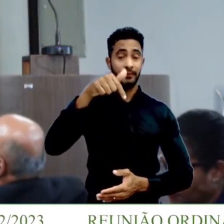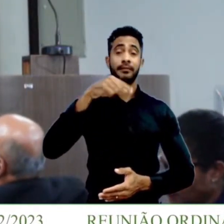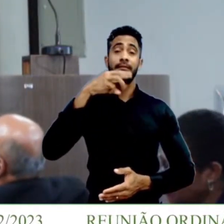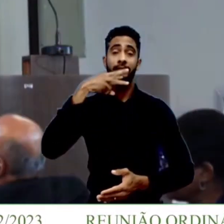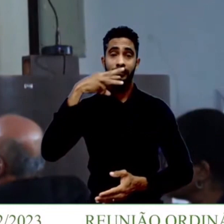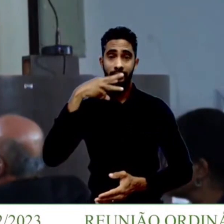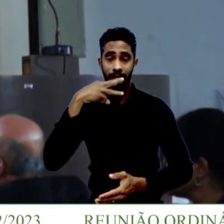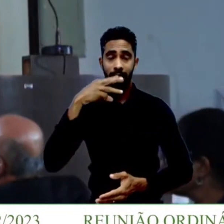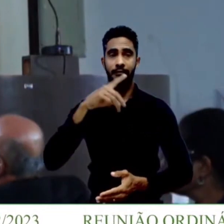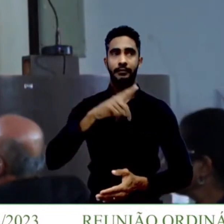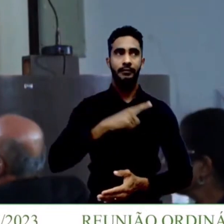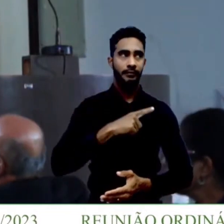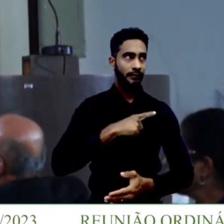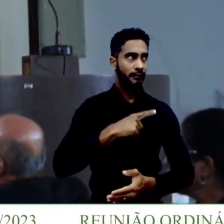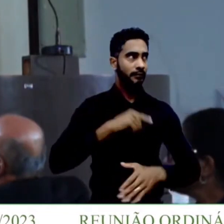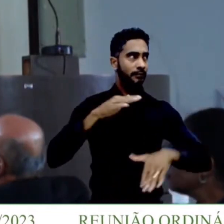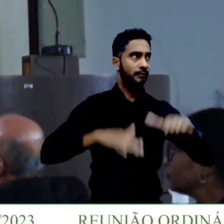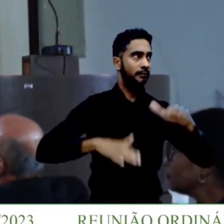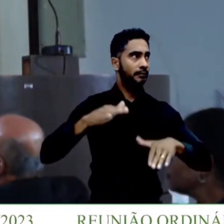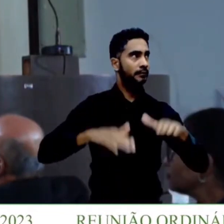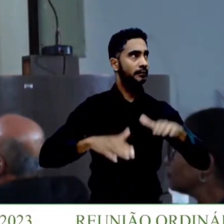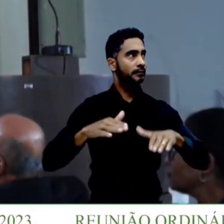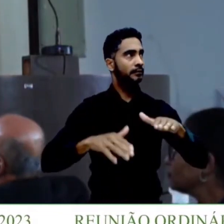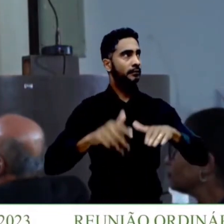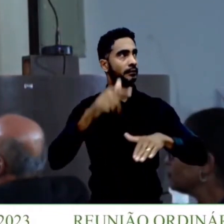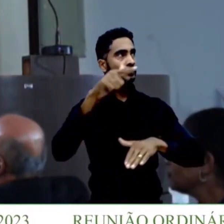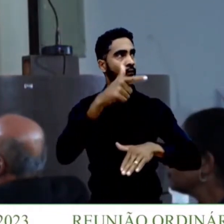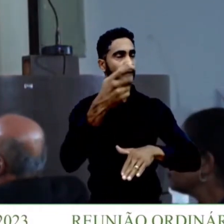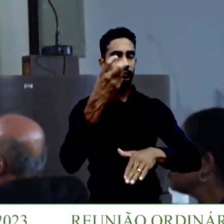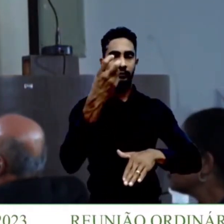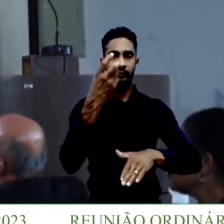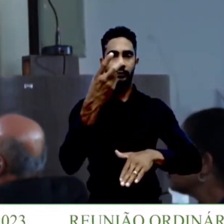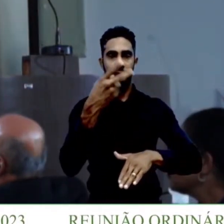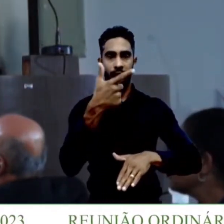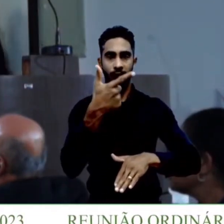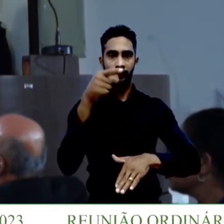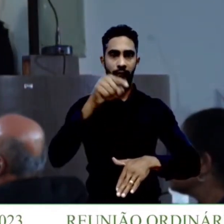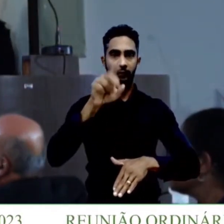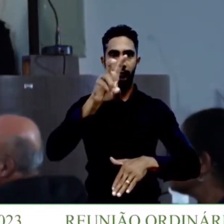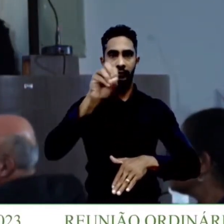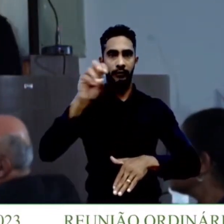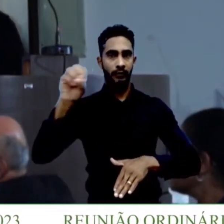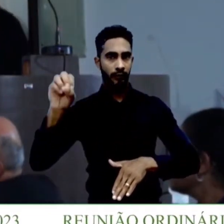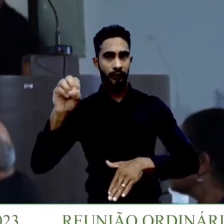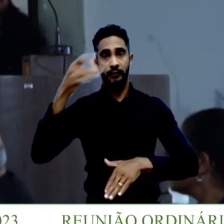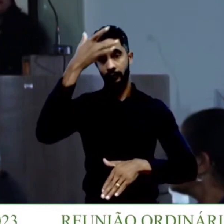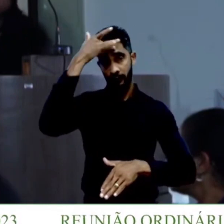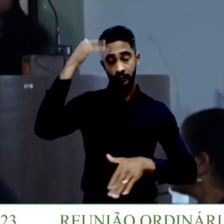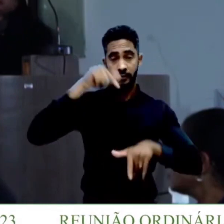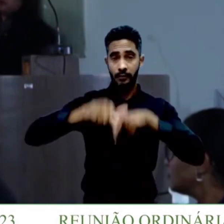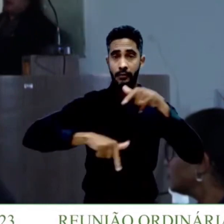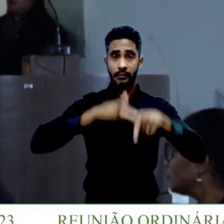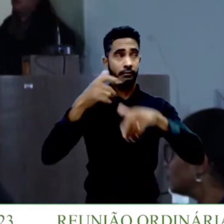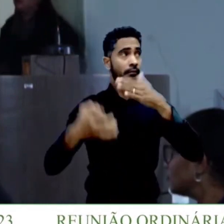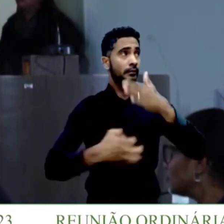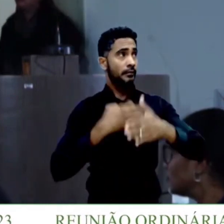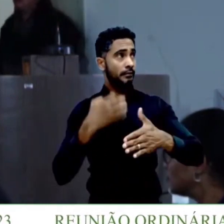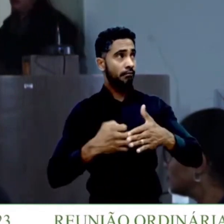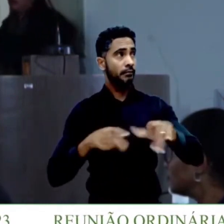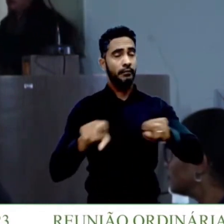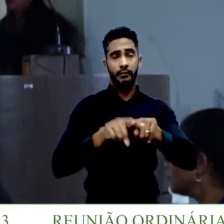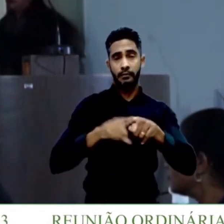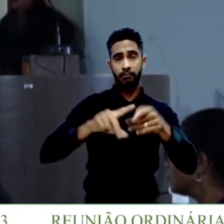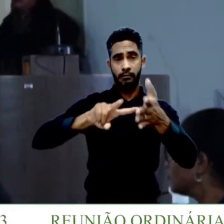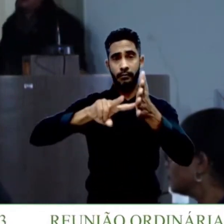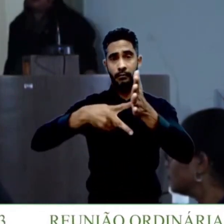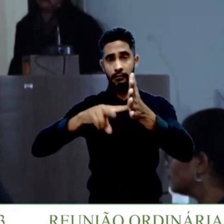composto por 2.500 fruticultores, representados por nossas organizações de categoria, como sindicatos,